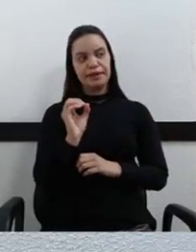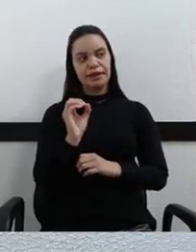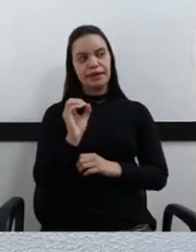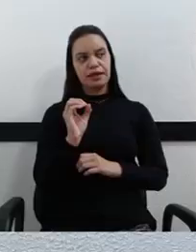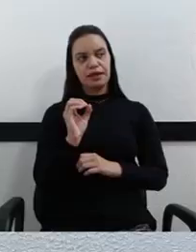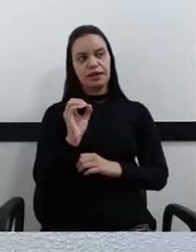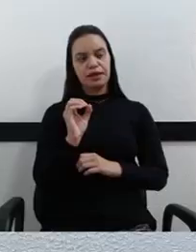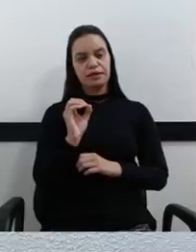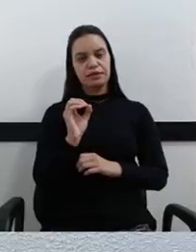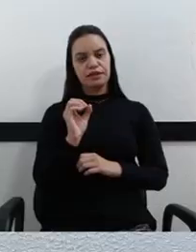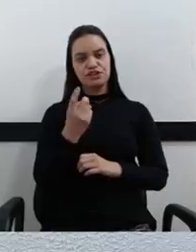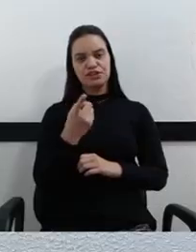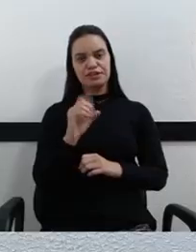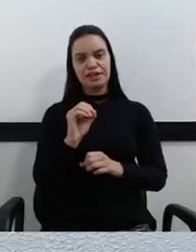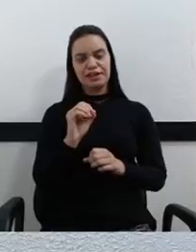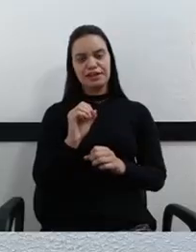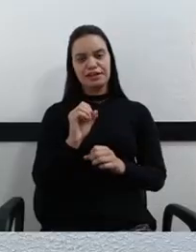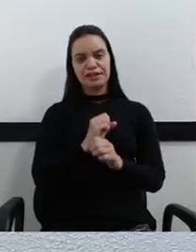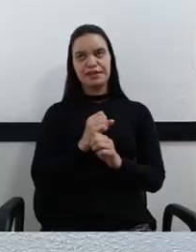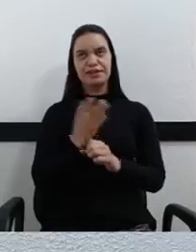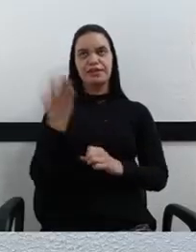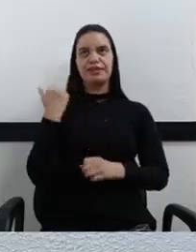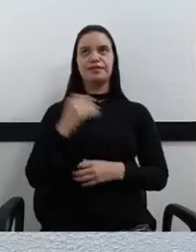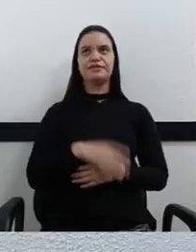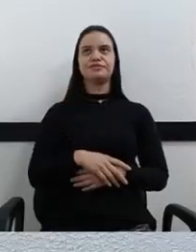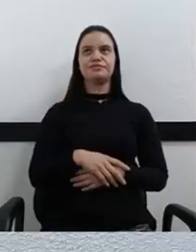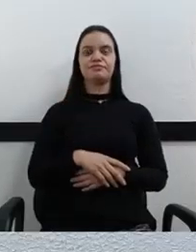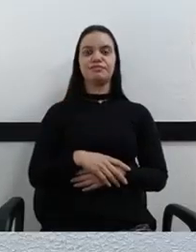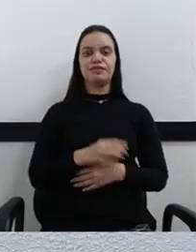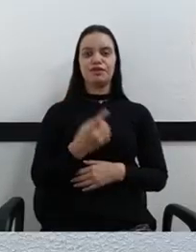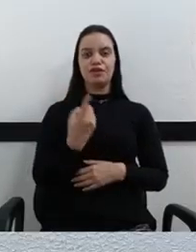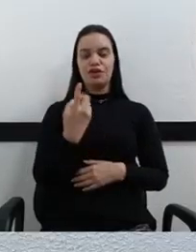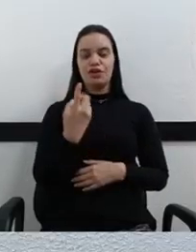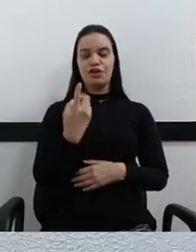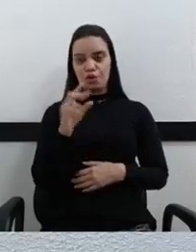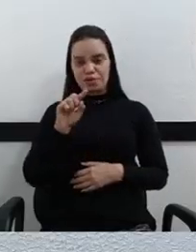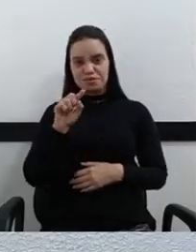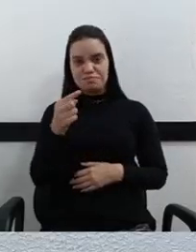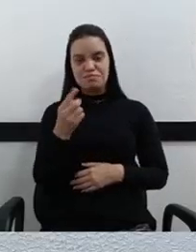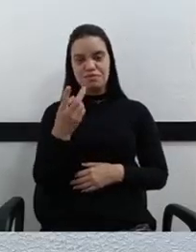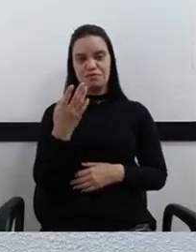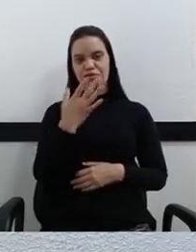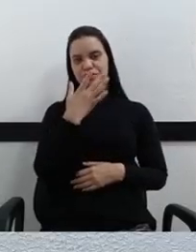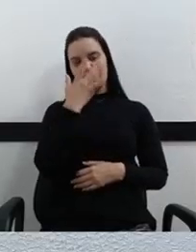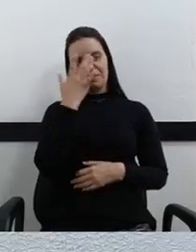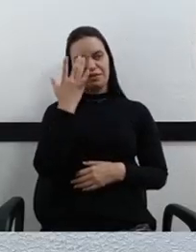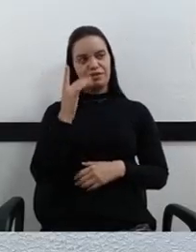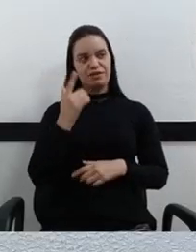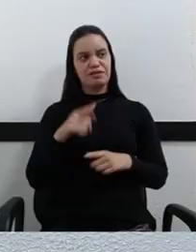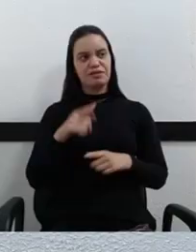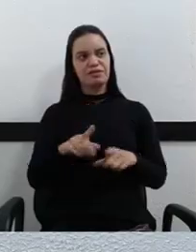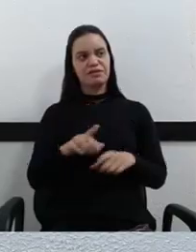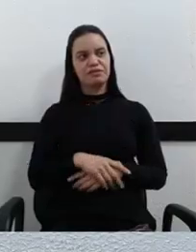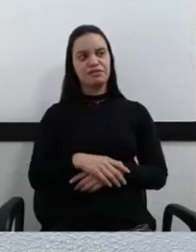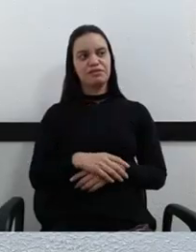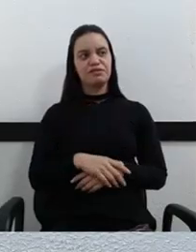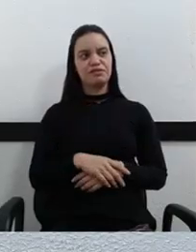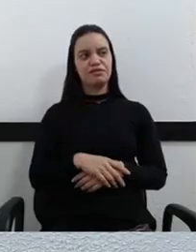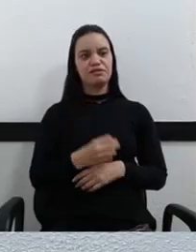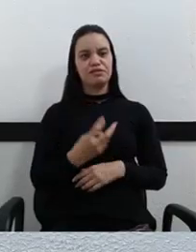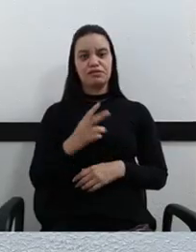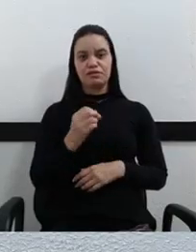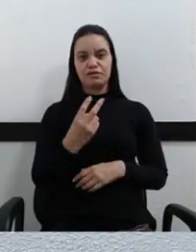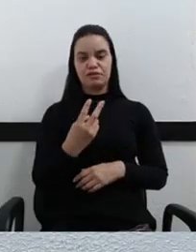Veja, não sei dizer se dos 2.000 funcionários da Defensoria tem alguém que quer pedir. Aí eu já não posso. De